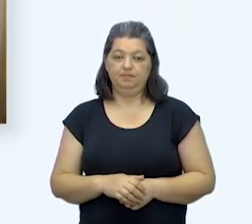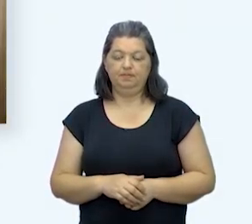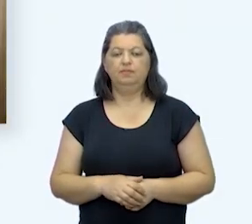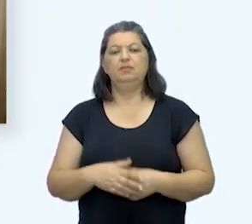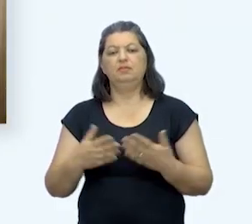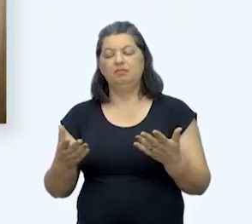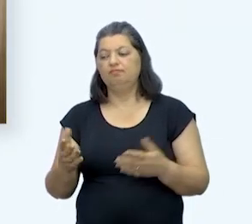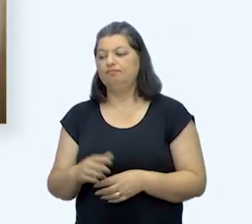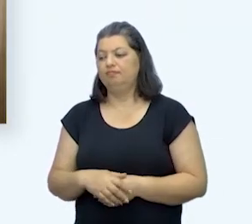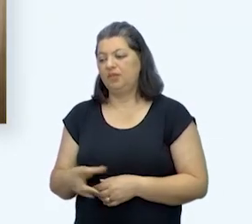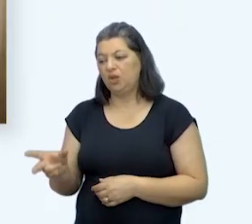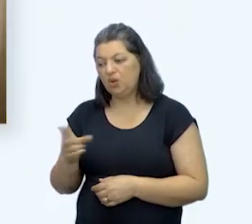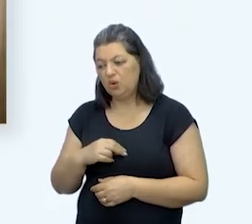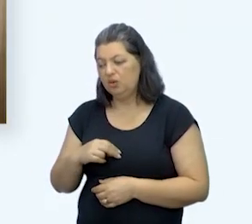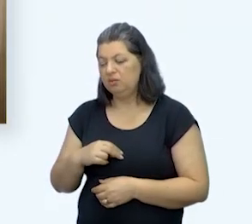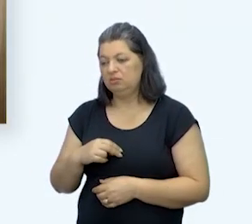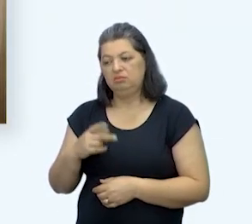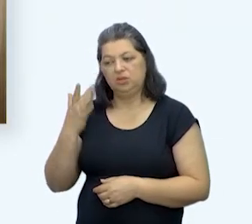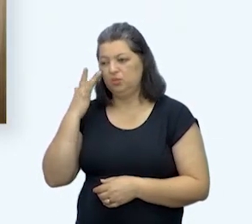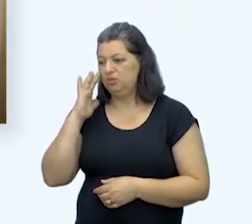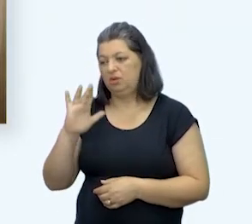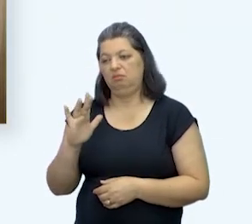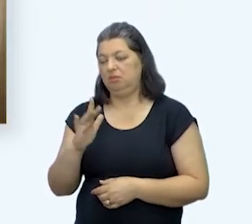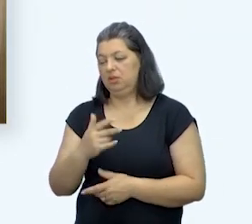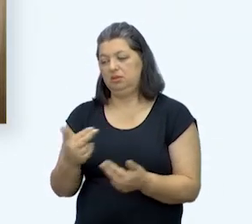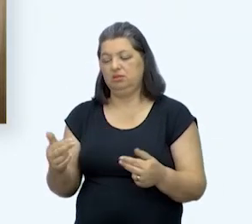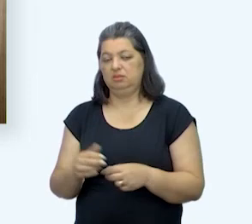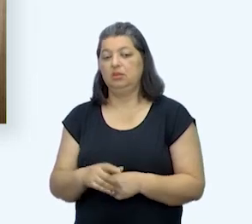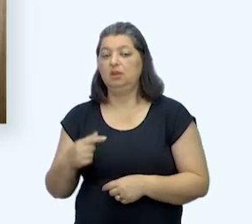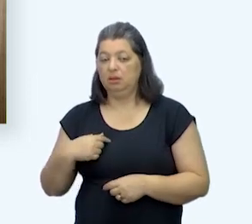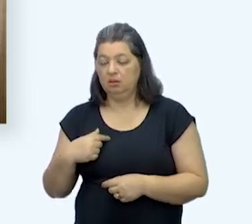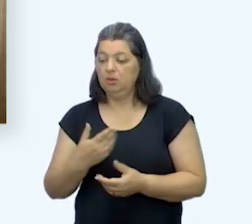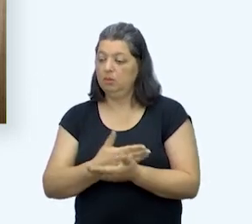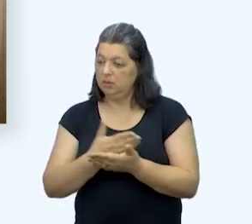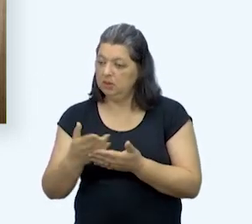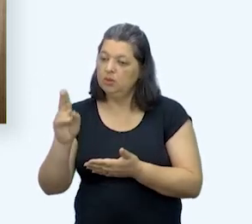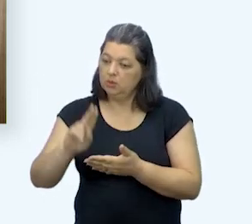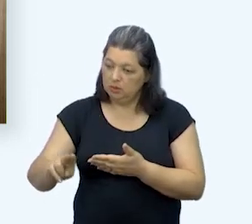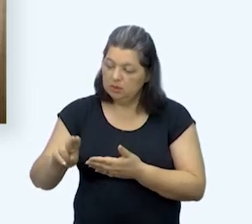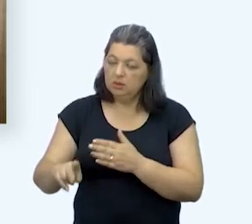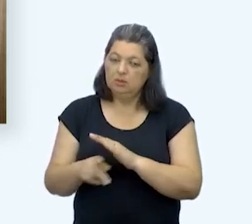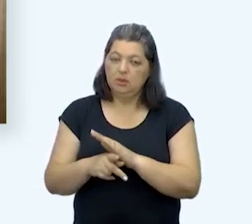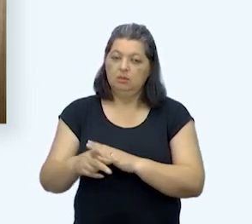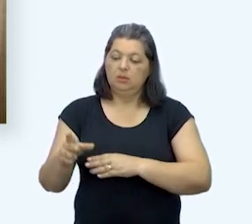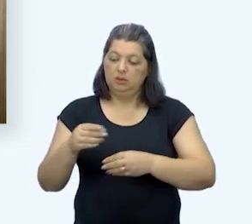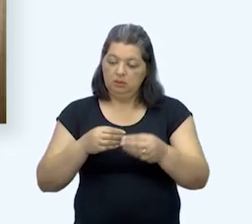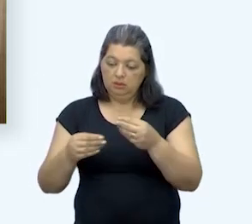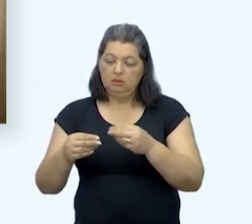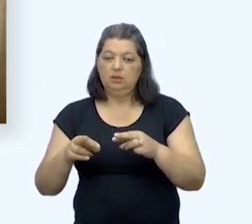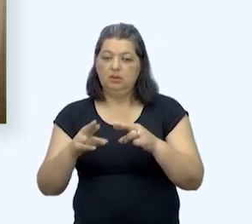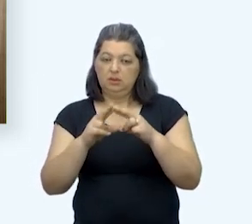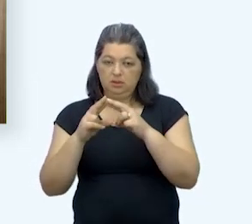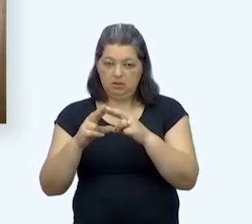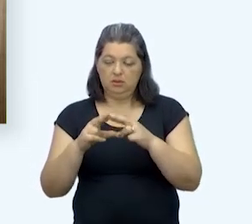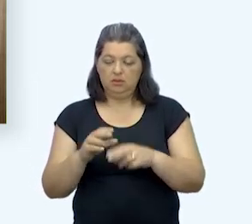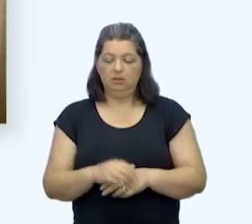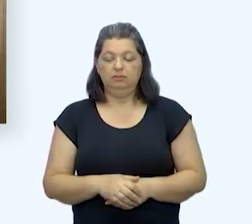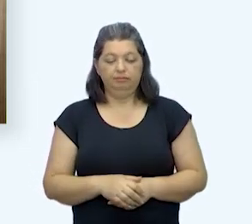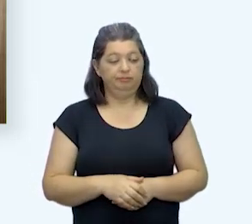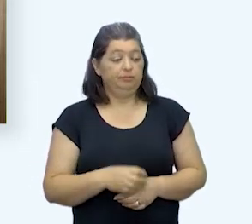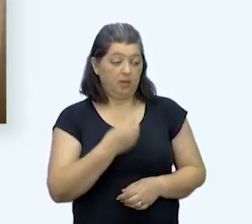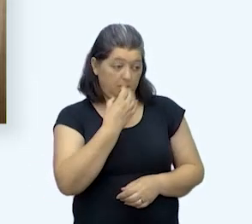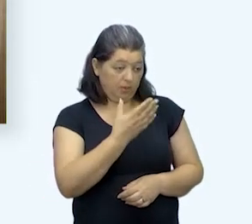Poxa, meu filho, eu não sabia de tudo isso. Eu vou começar a usar sacolas retornáveis, eu juro. Acho bom, né,